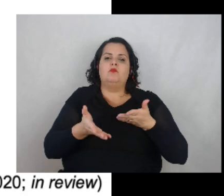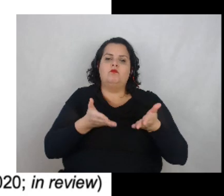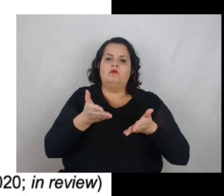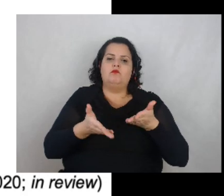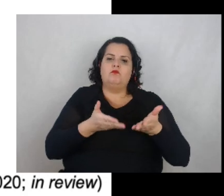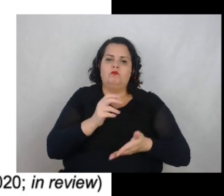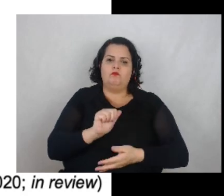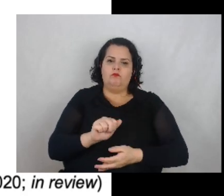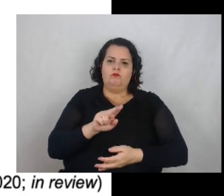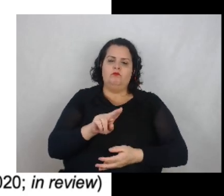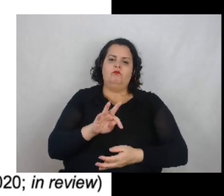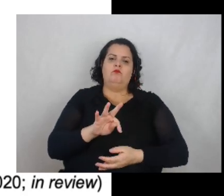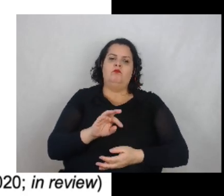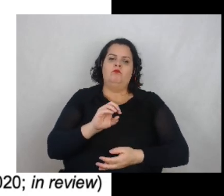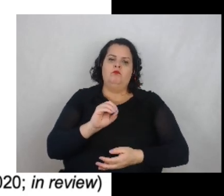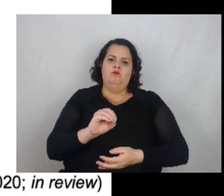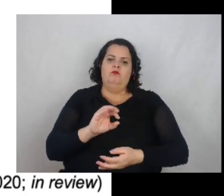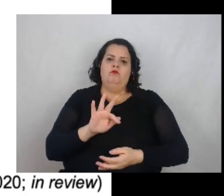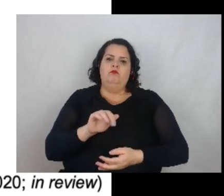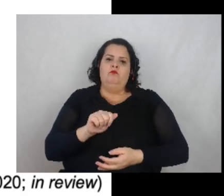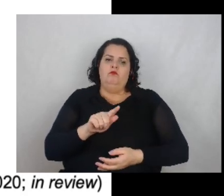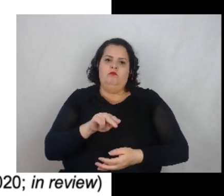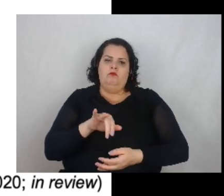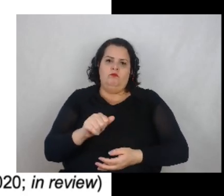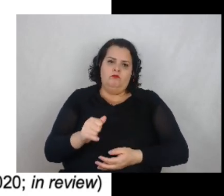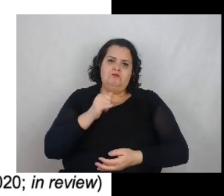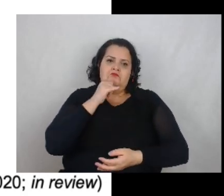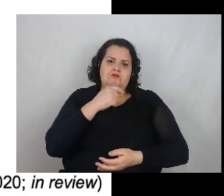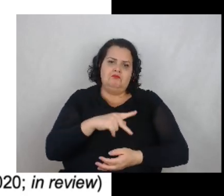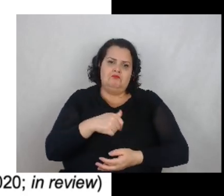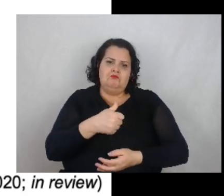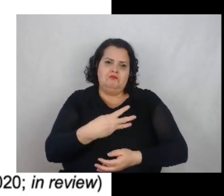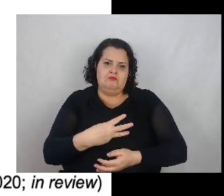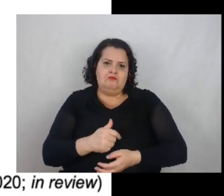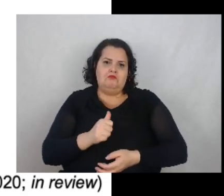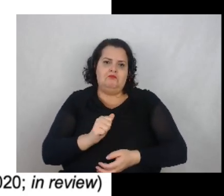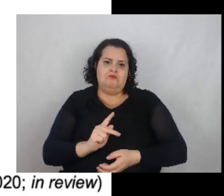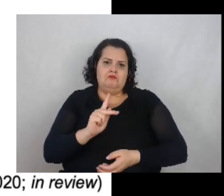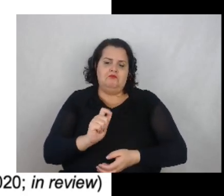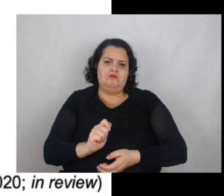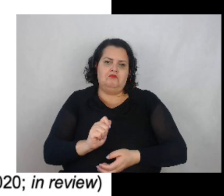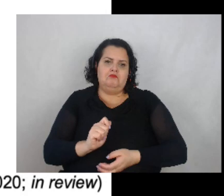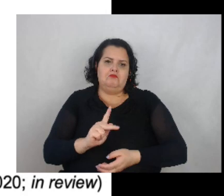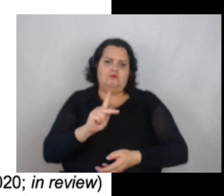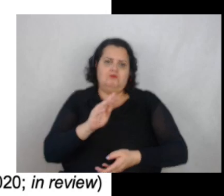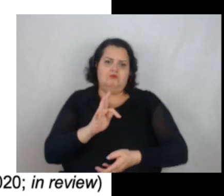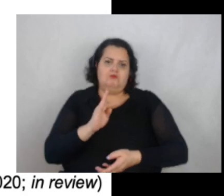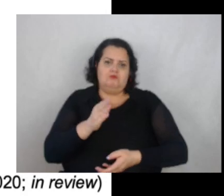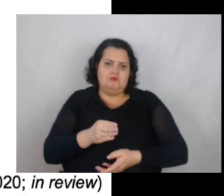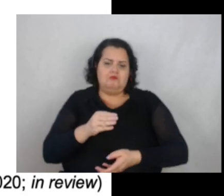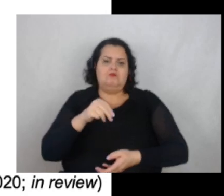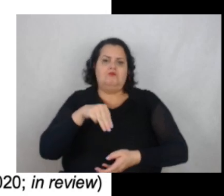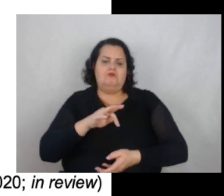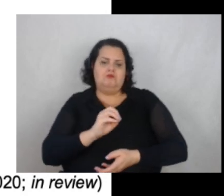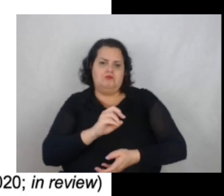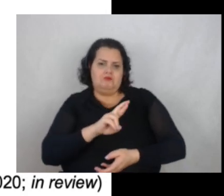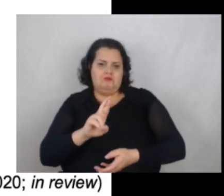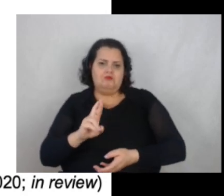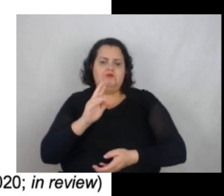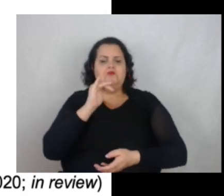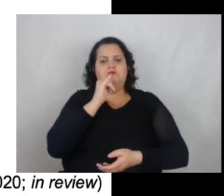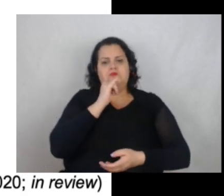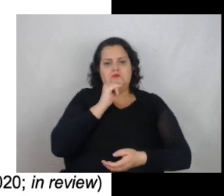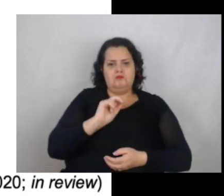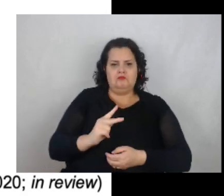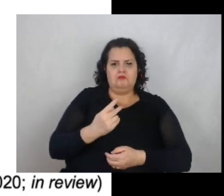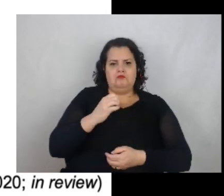dessa via, PI3K, AKT, mTOR. Então, alguns representantes, entre eles a heparina e